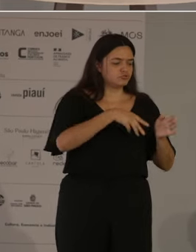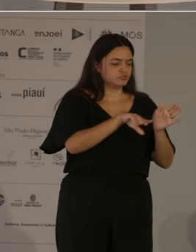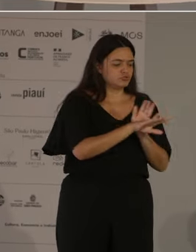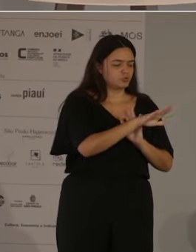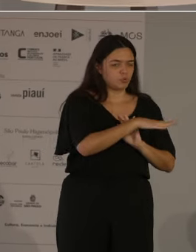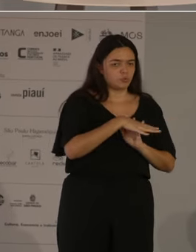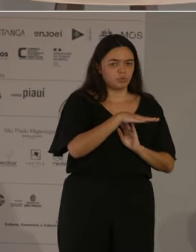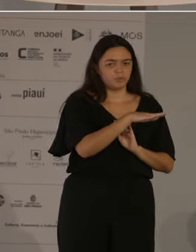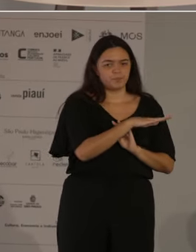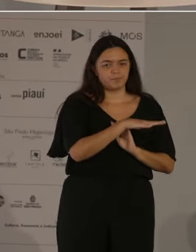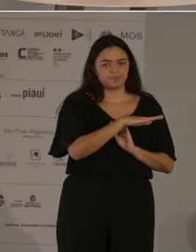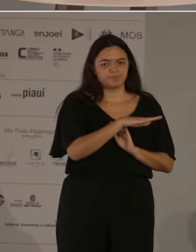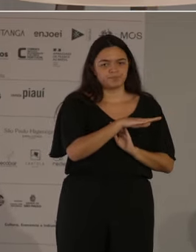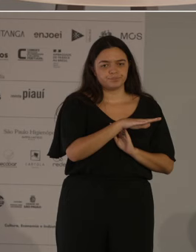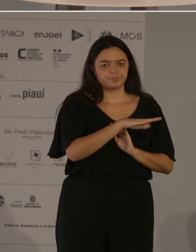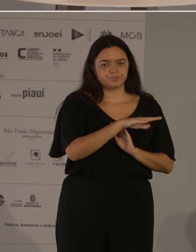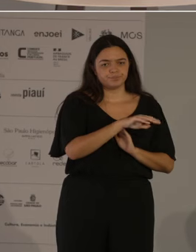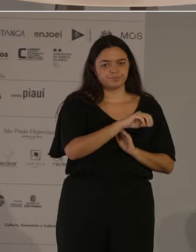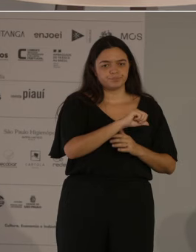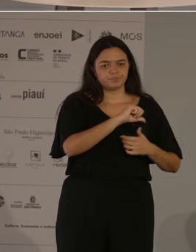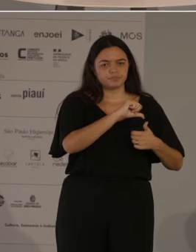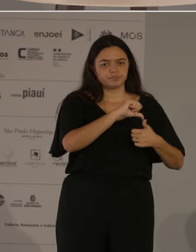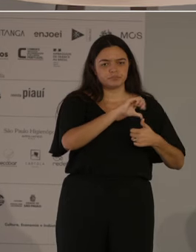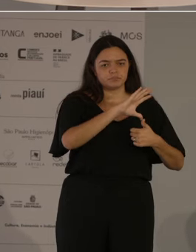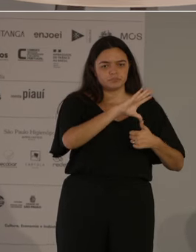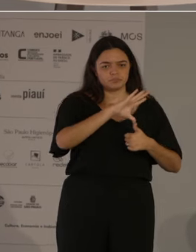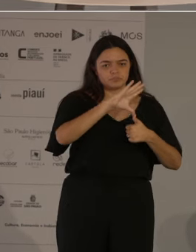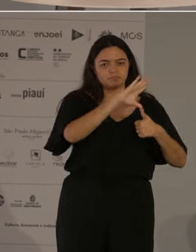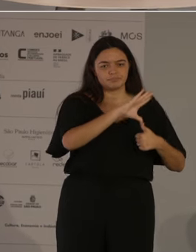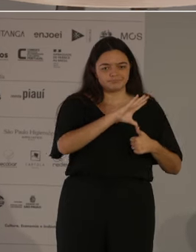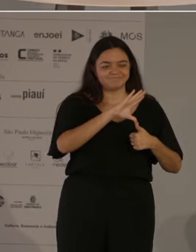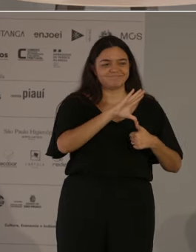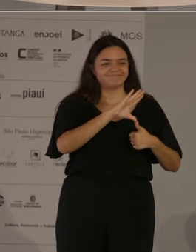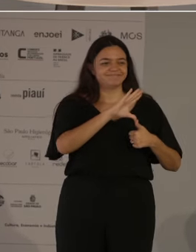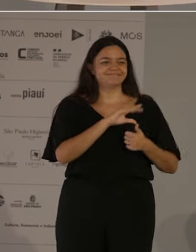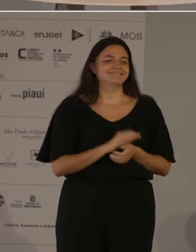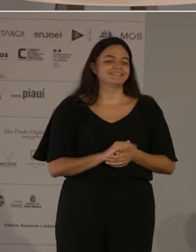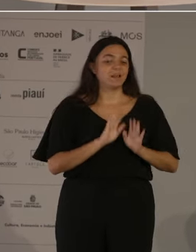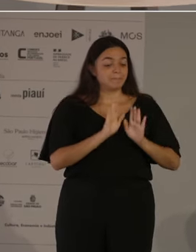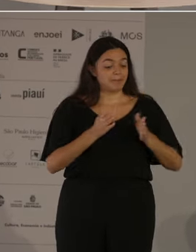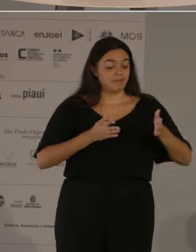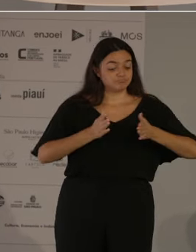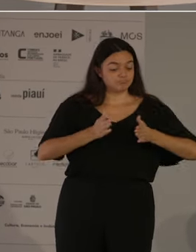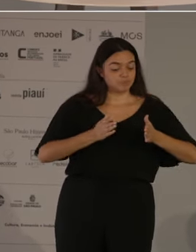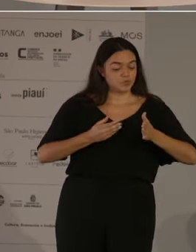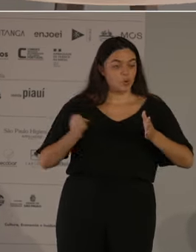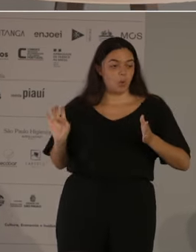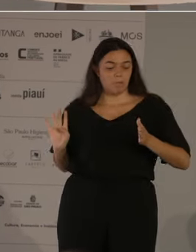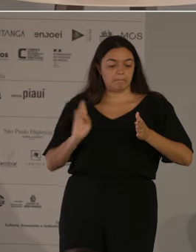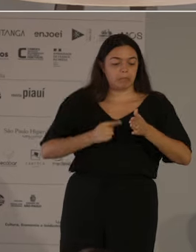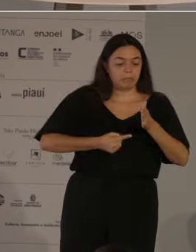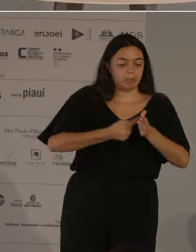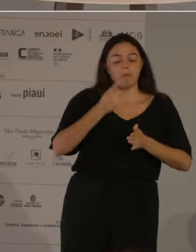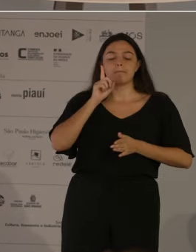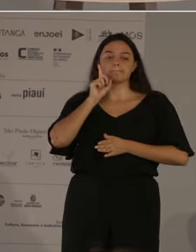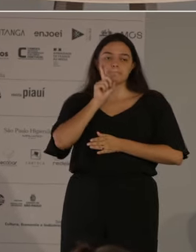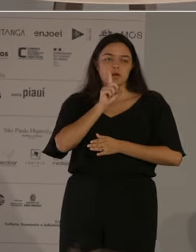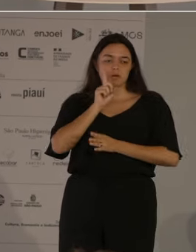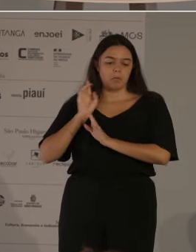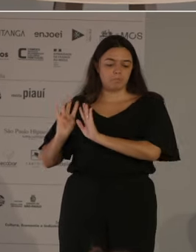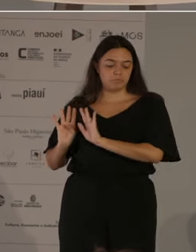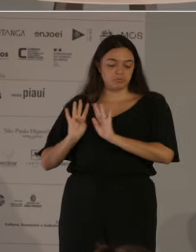oeste, né, da América do Sul, mas não nessa faixa que nos interessa aqui na ocupação inicial das Américas. Os primeiros americanos